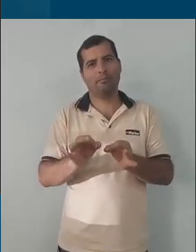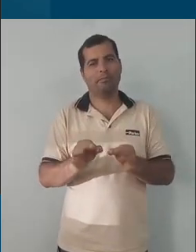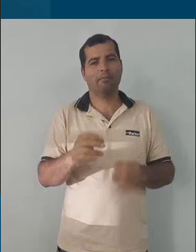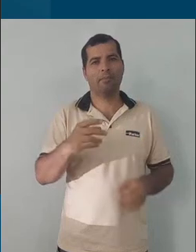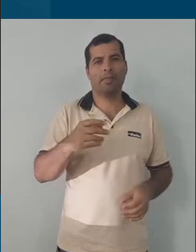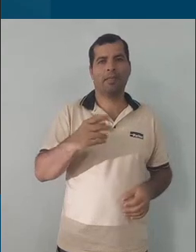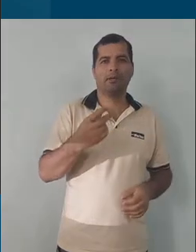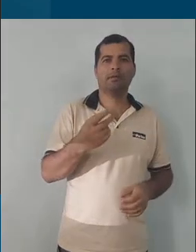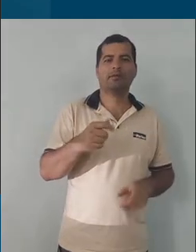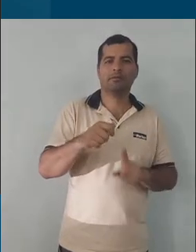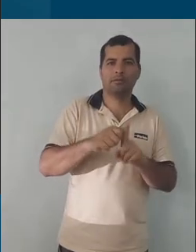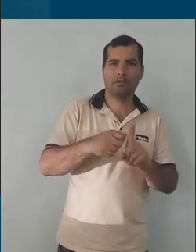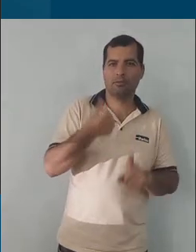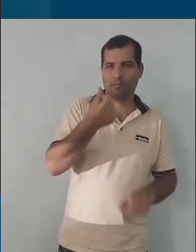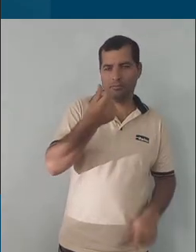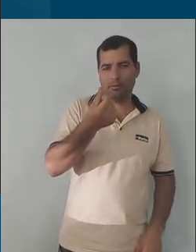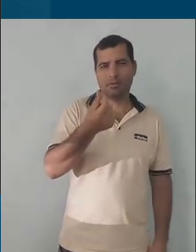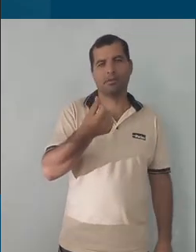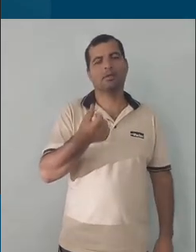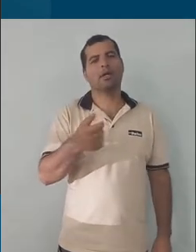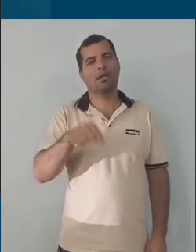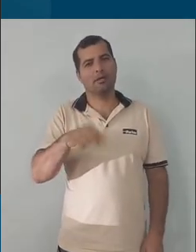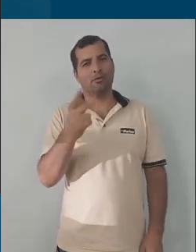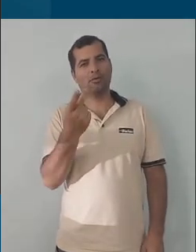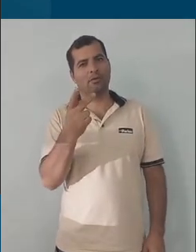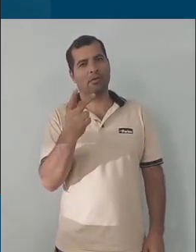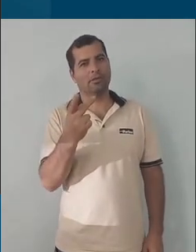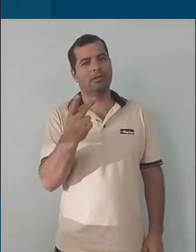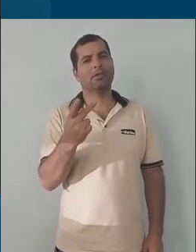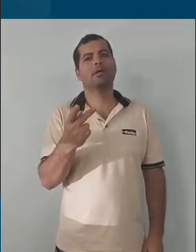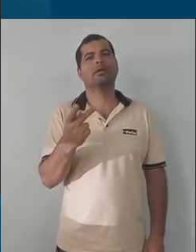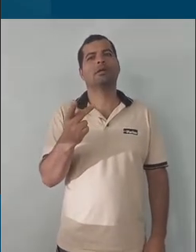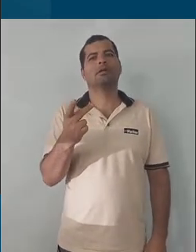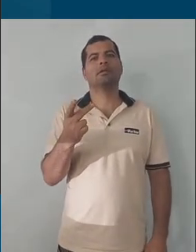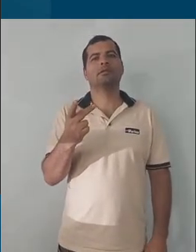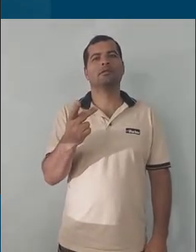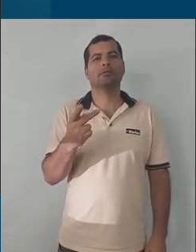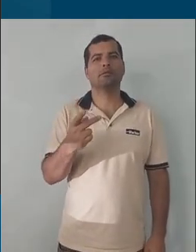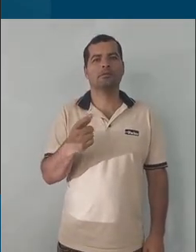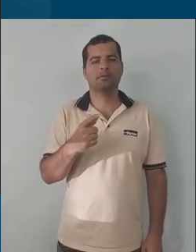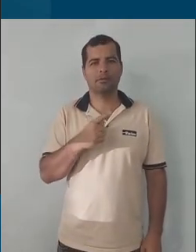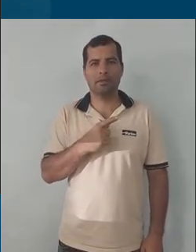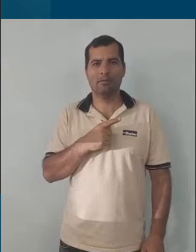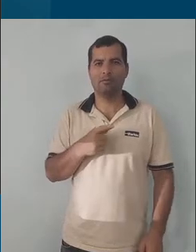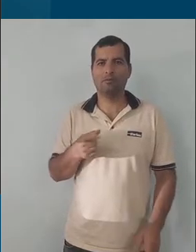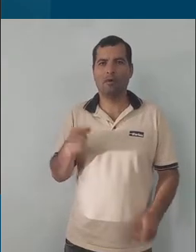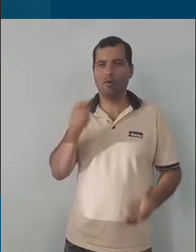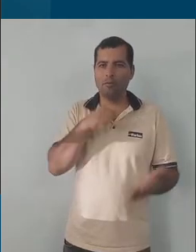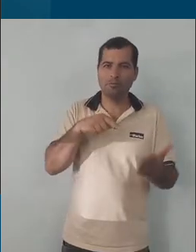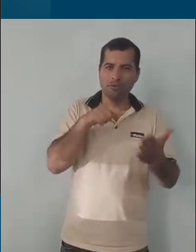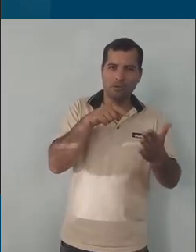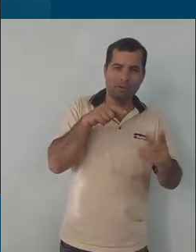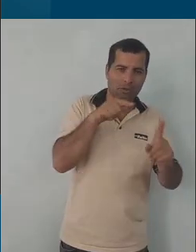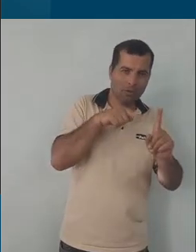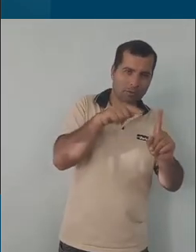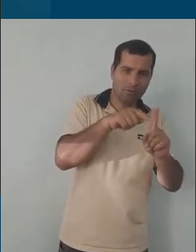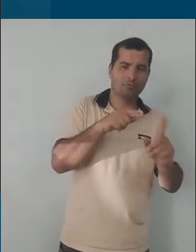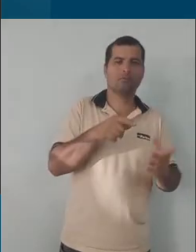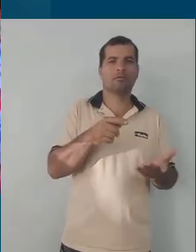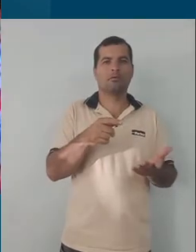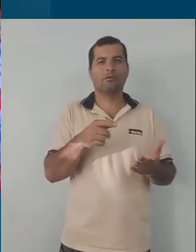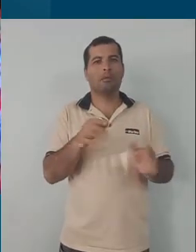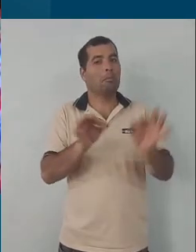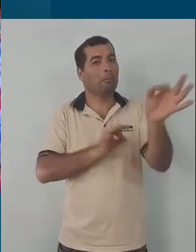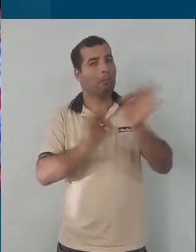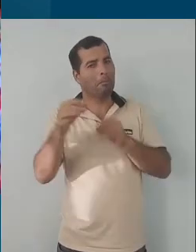semestre em Hortolândia, que esse ciclo teve a finalidade de estimular reflexões, né,